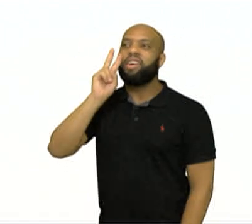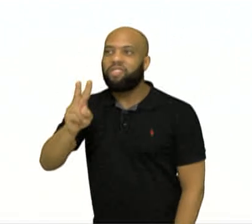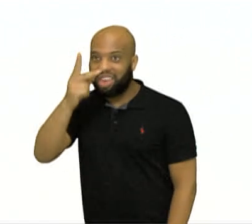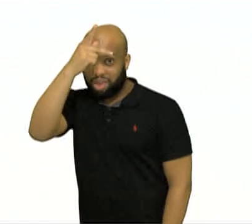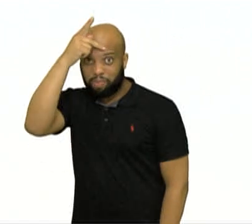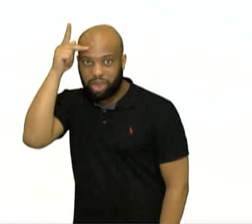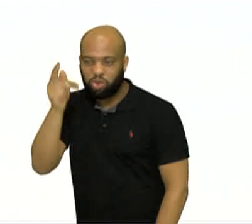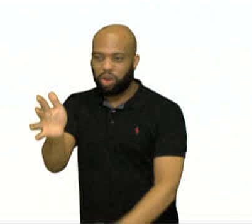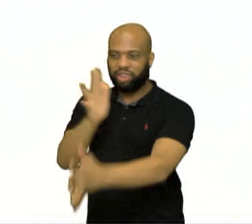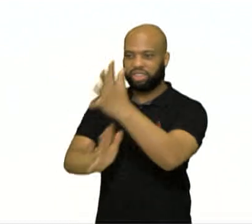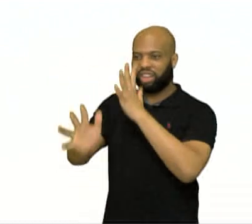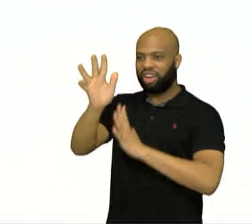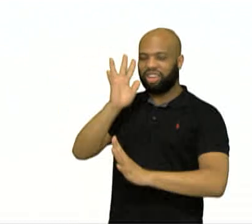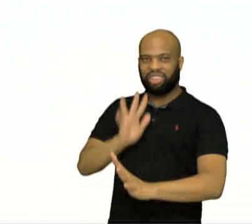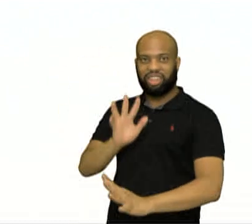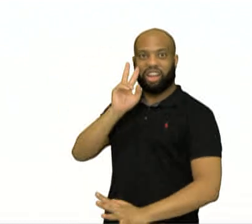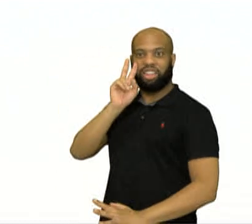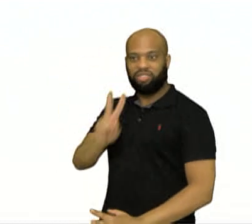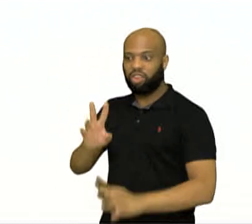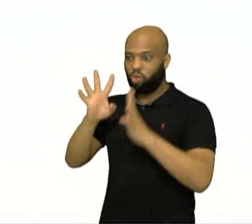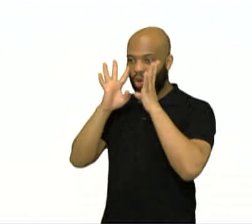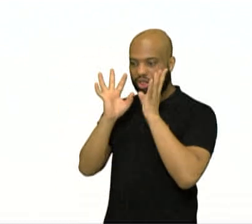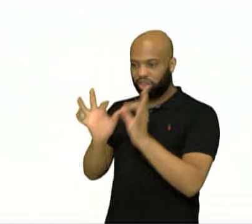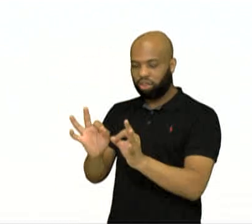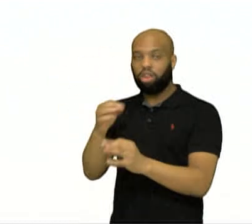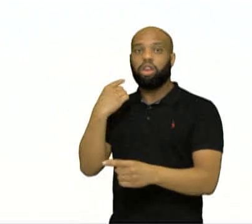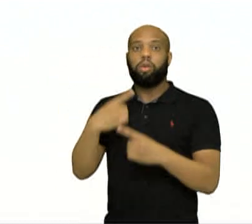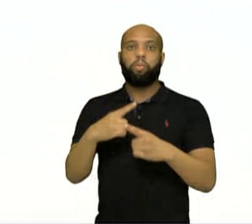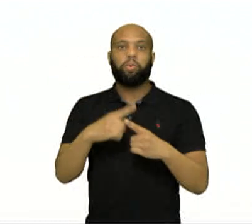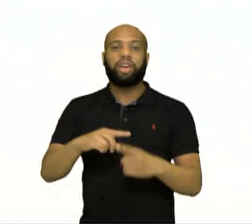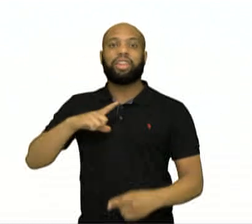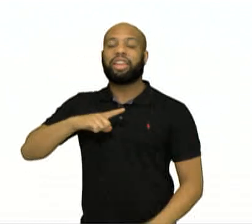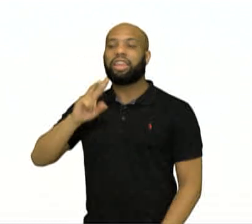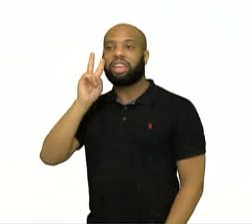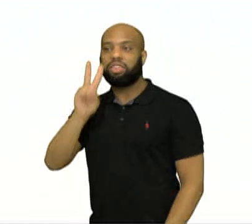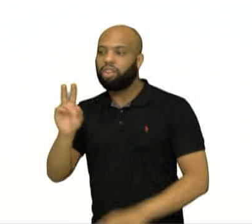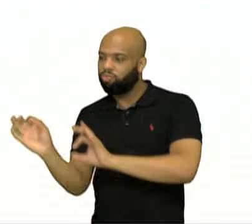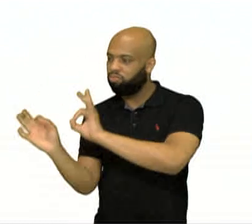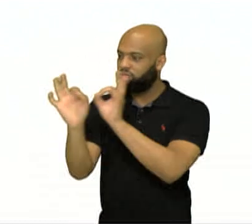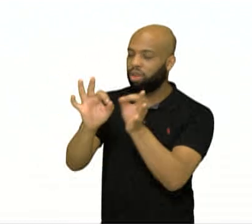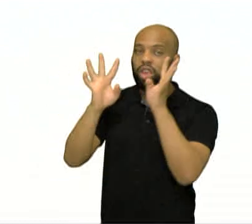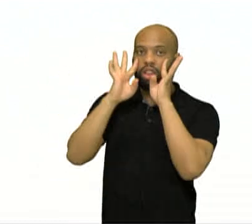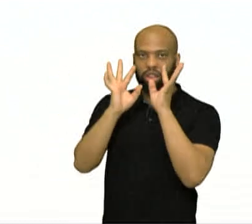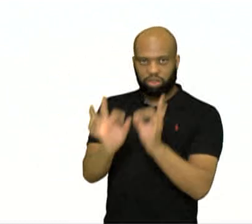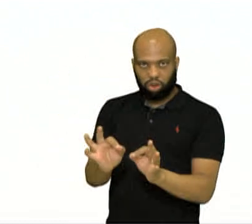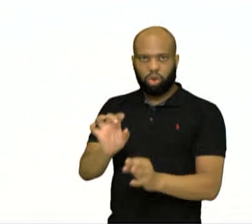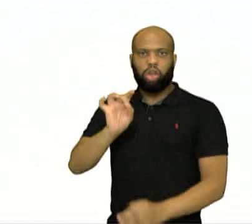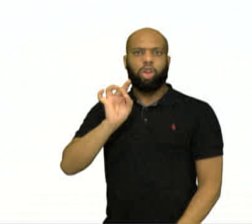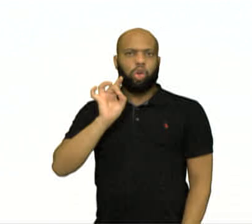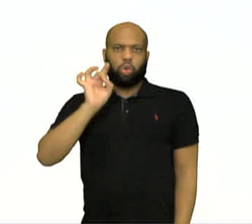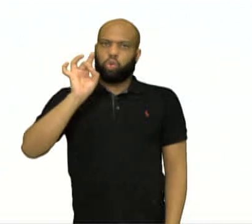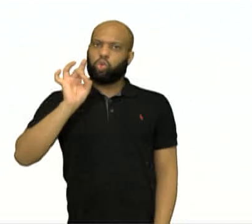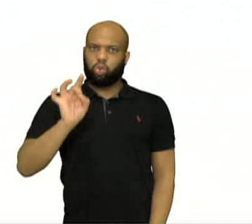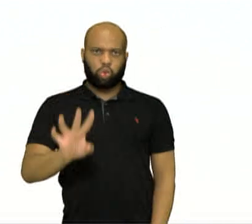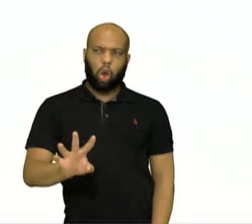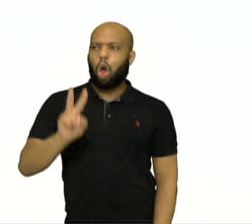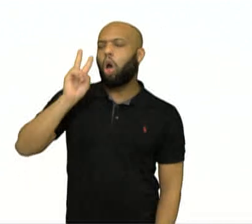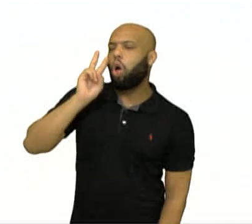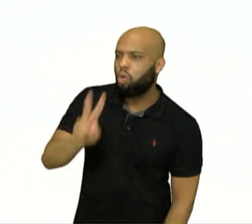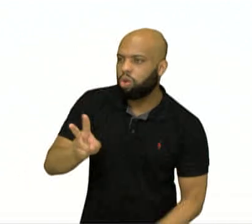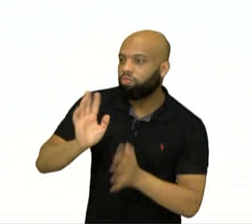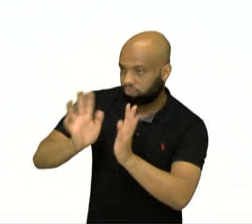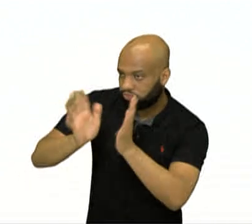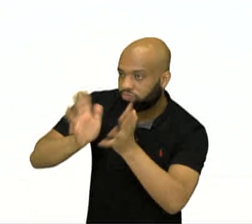pacientemente o outro. Escuta ativa é uma escuta atenta e emocional. E não é só ouvir o outro